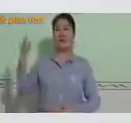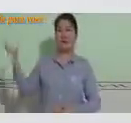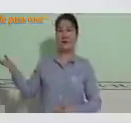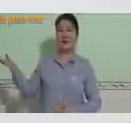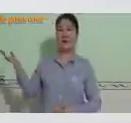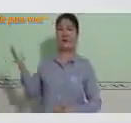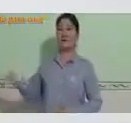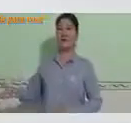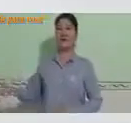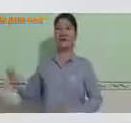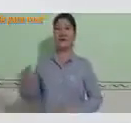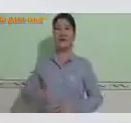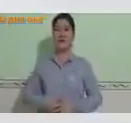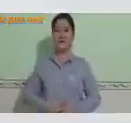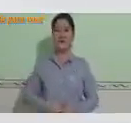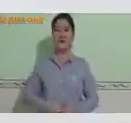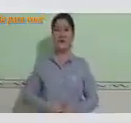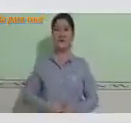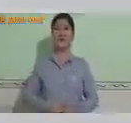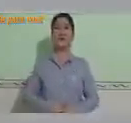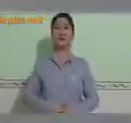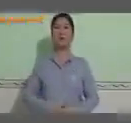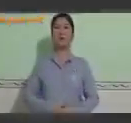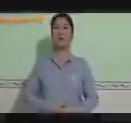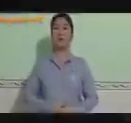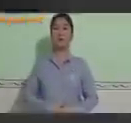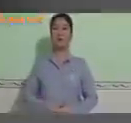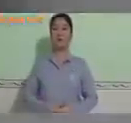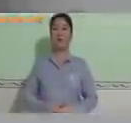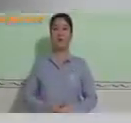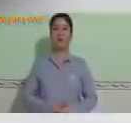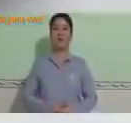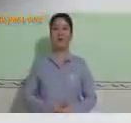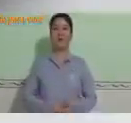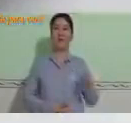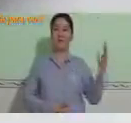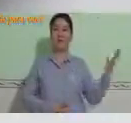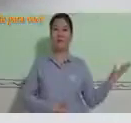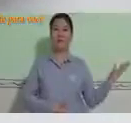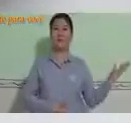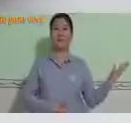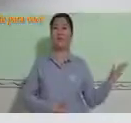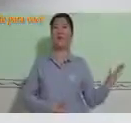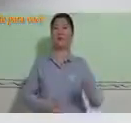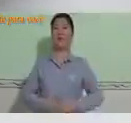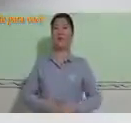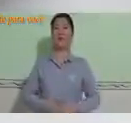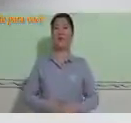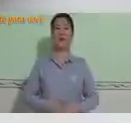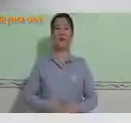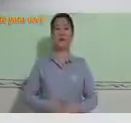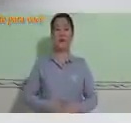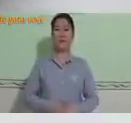a diminuição do risco de câncer do endométrio br é deus e se dilate model fl 1 x bob é